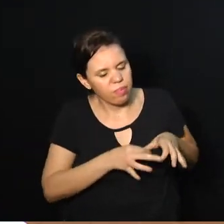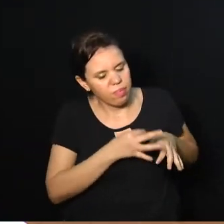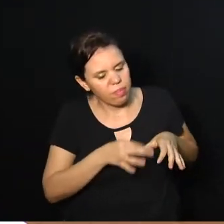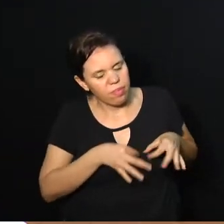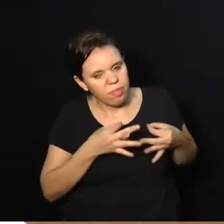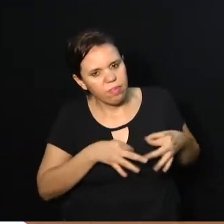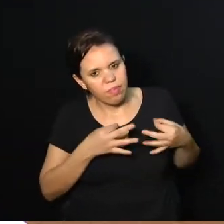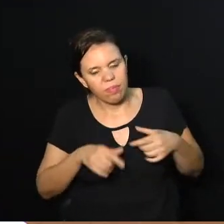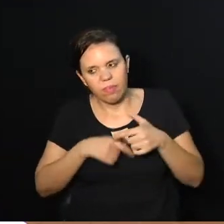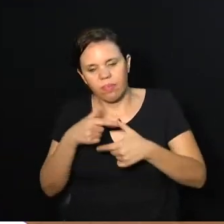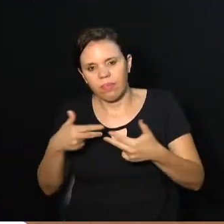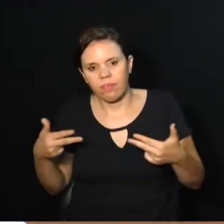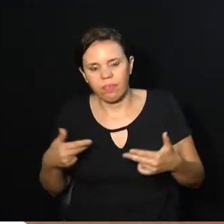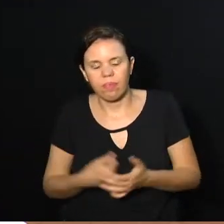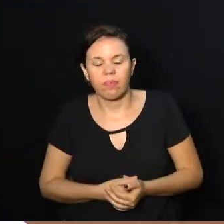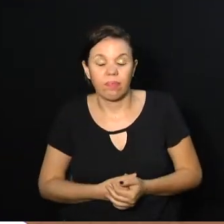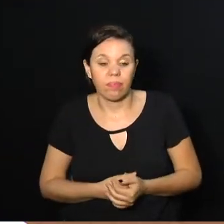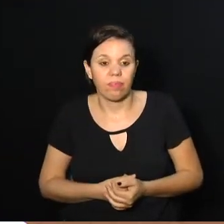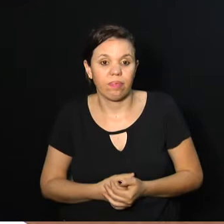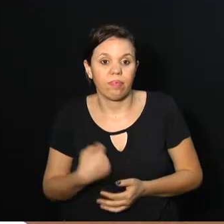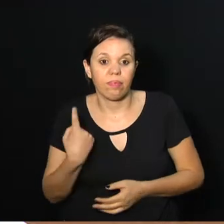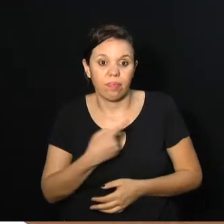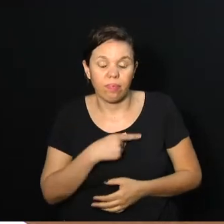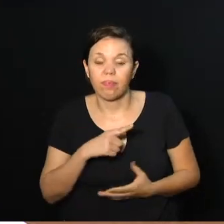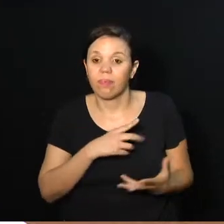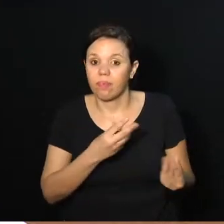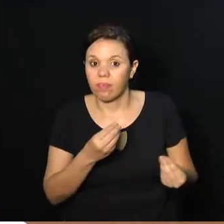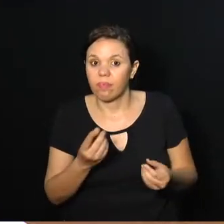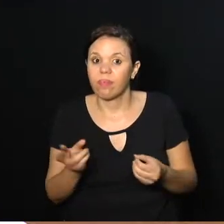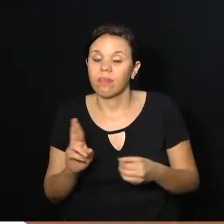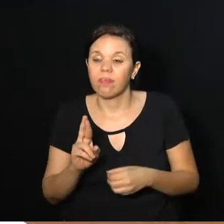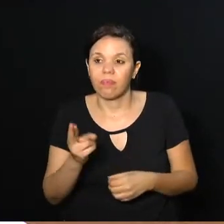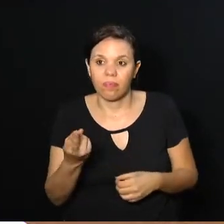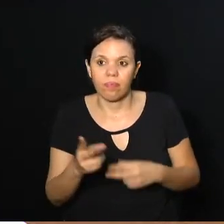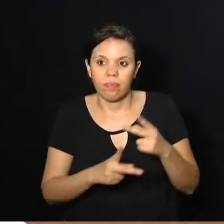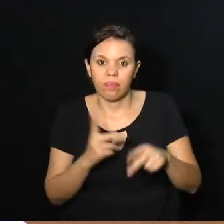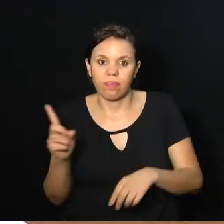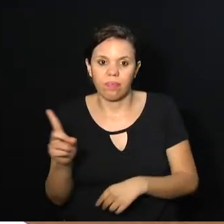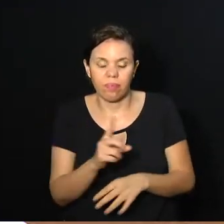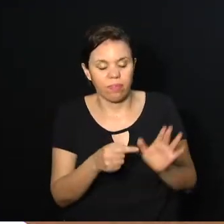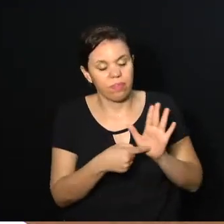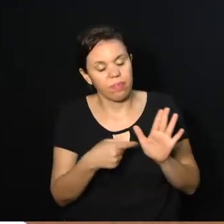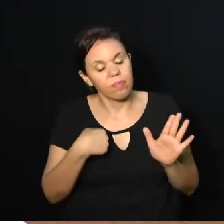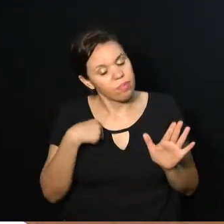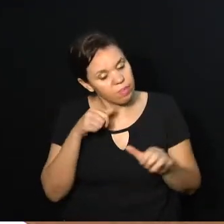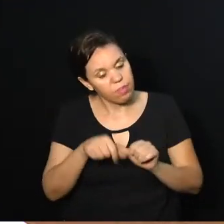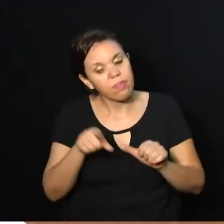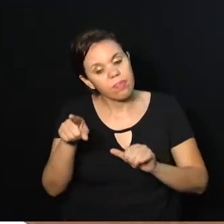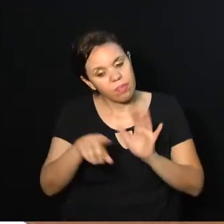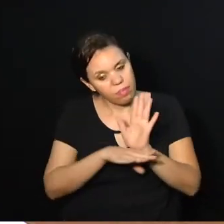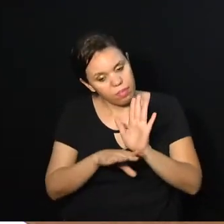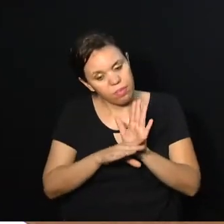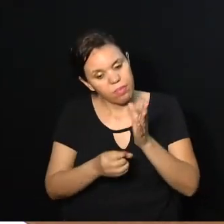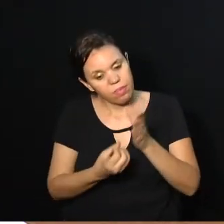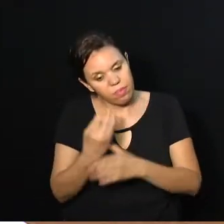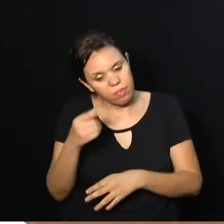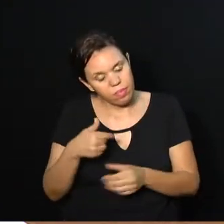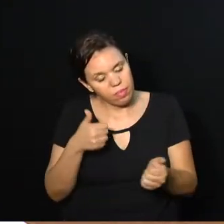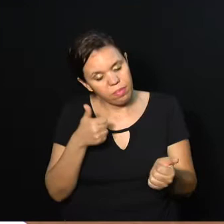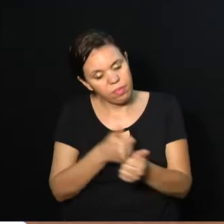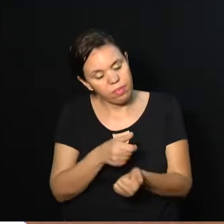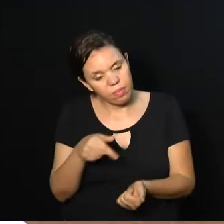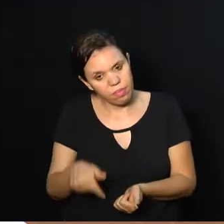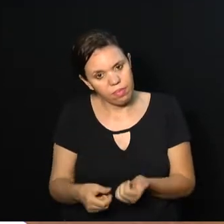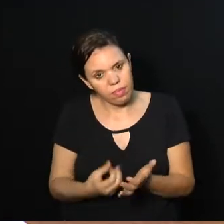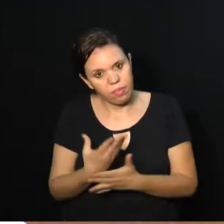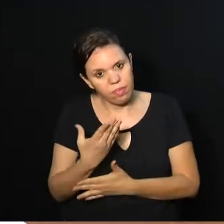arrumou trabalho, arrumou emprego. Então, a gente tem bastante retorno, que vem nos visitar e mostrar: olha, Lu, você nasceu aqui, você acompanhou. E isso